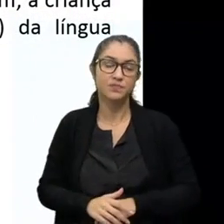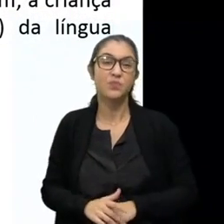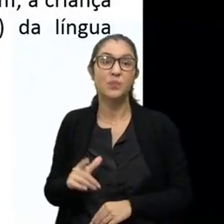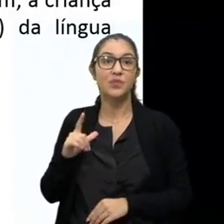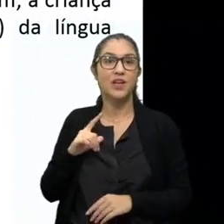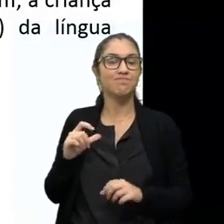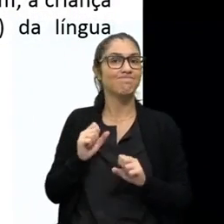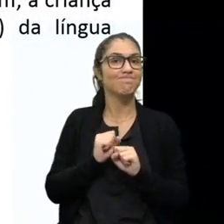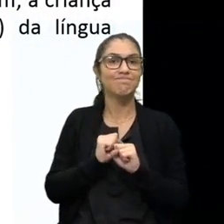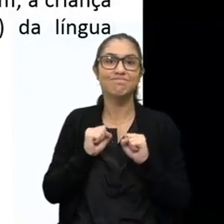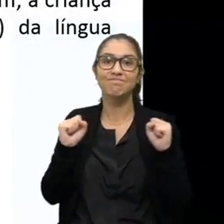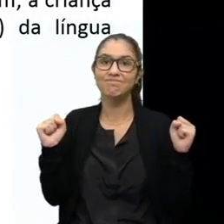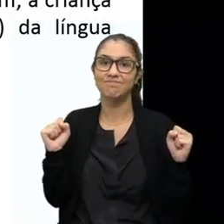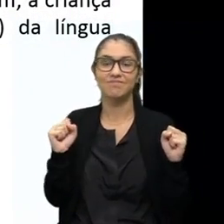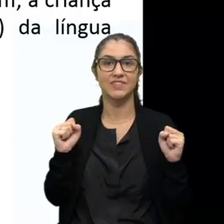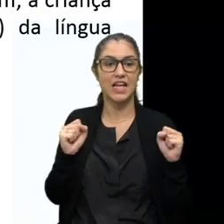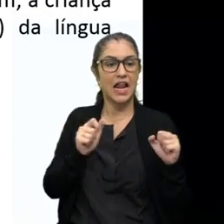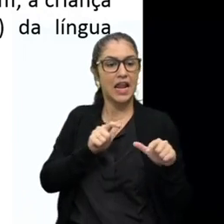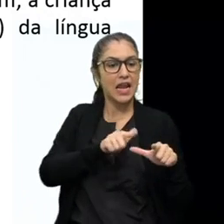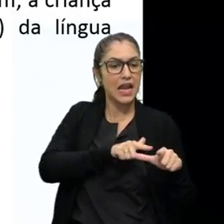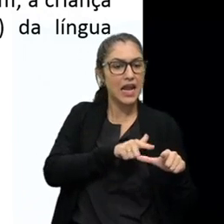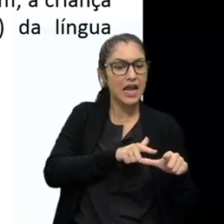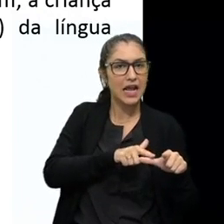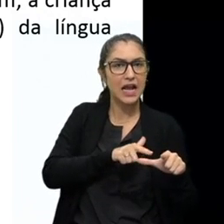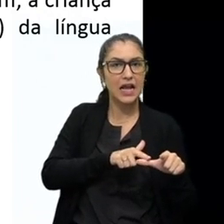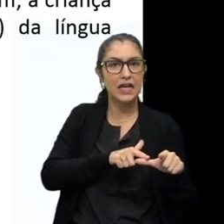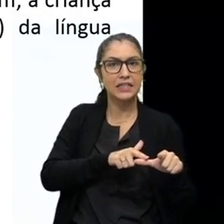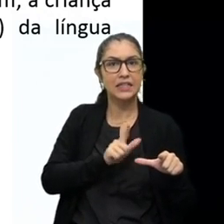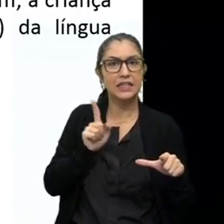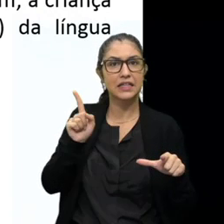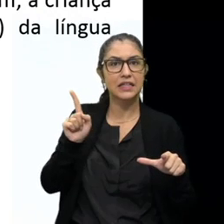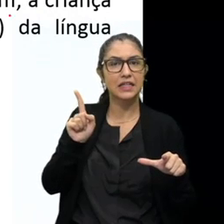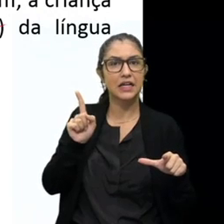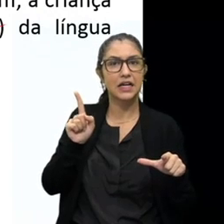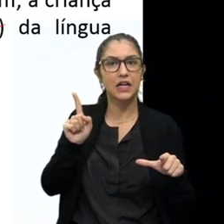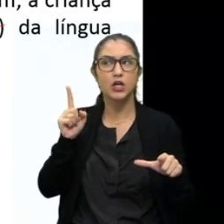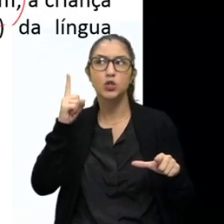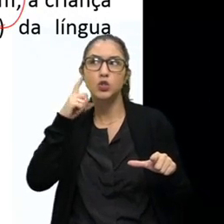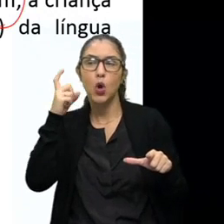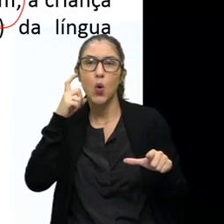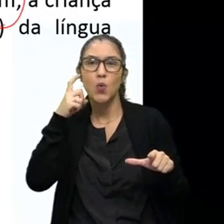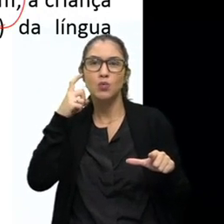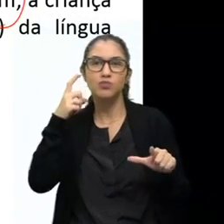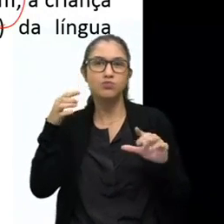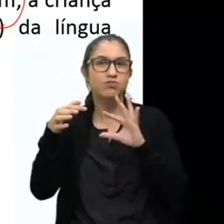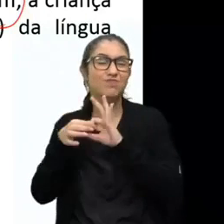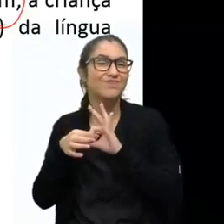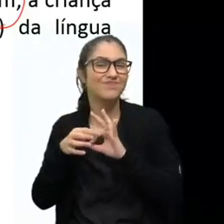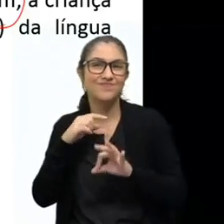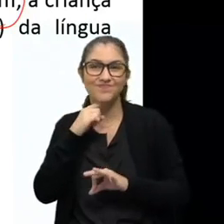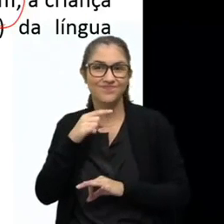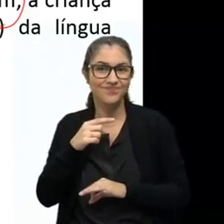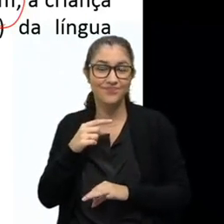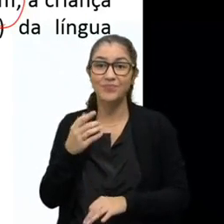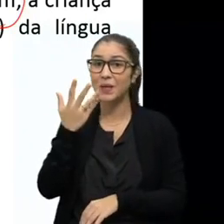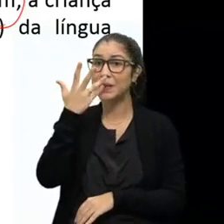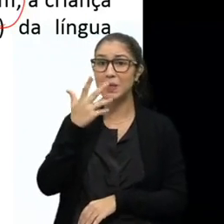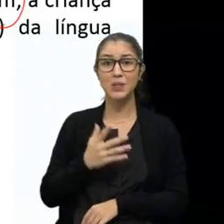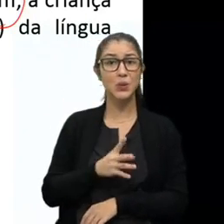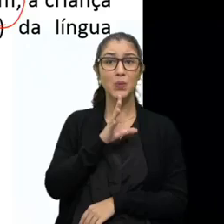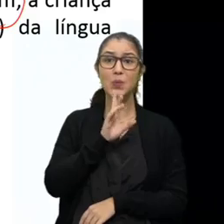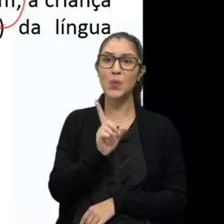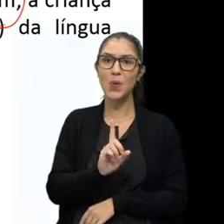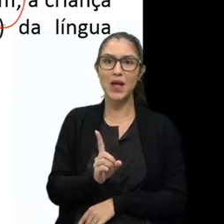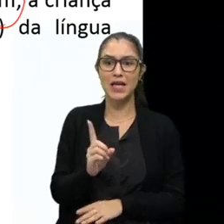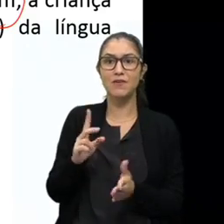a impossibilidade do surdo relacionar letra e som. A criança